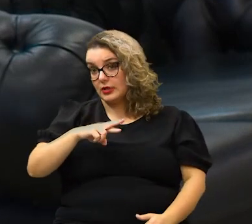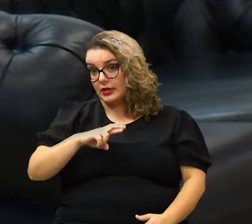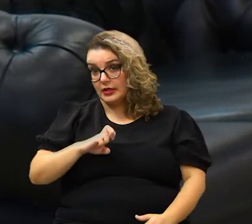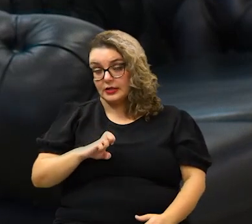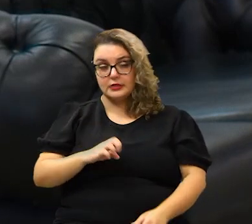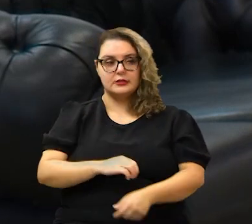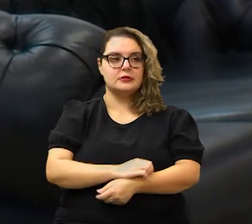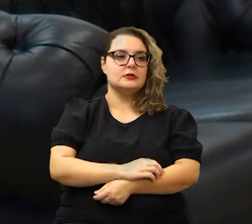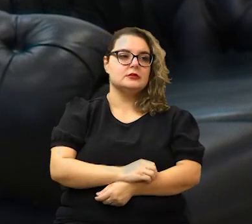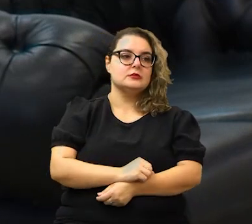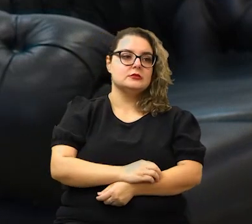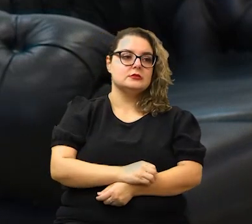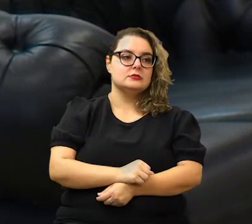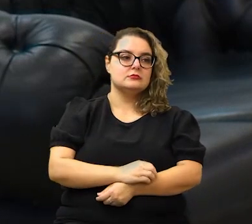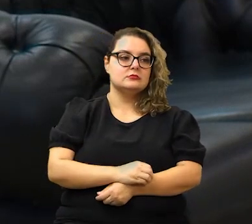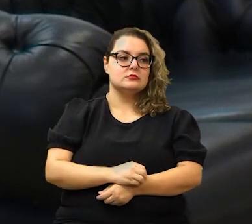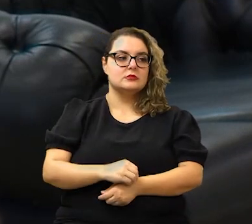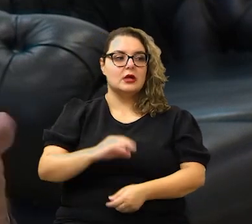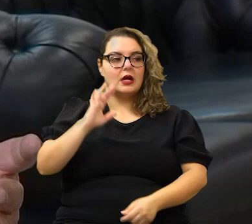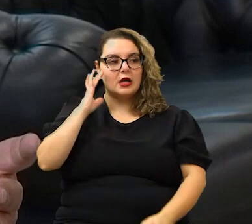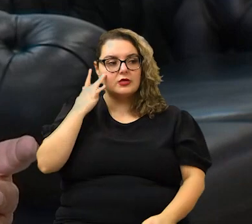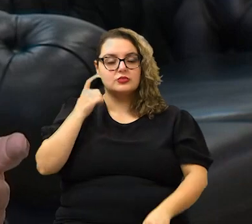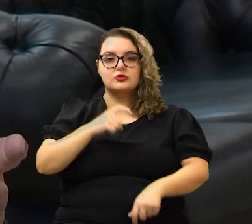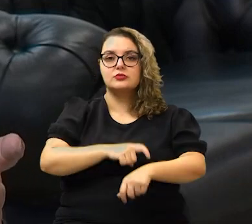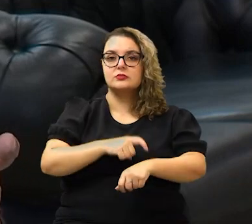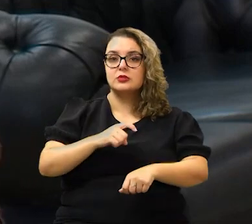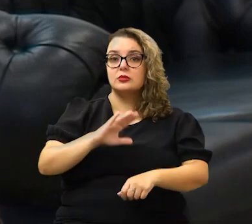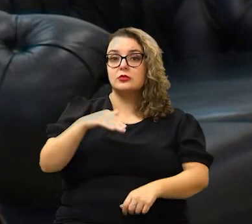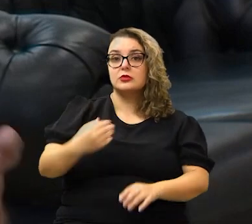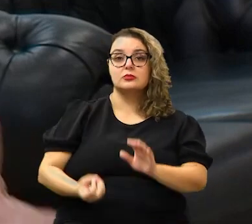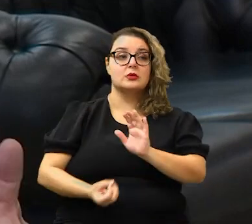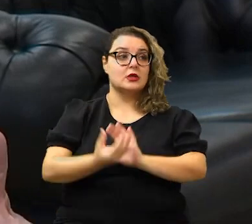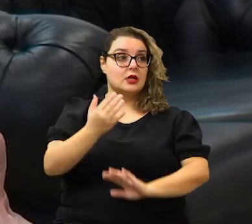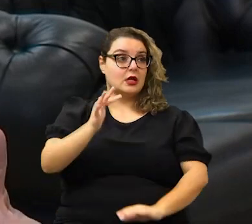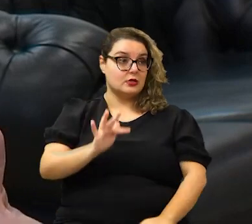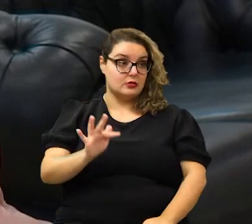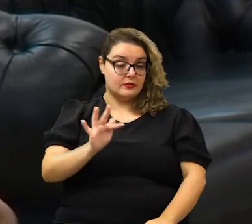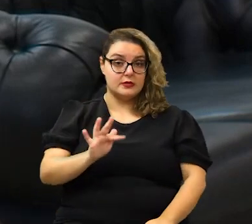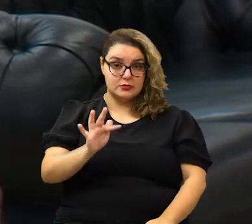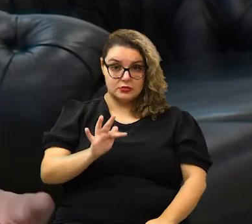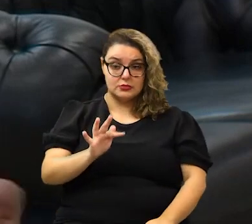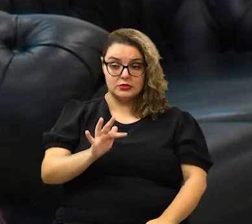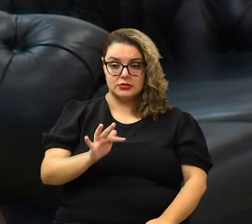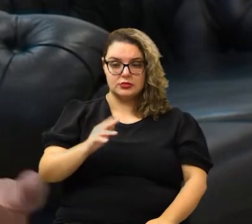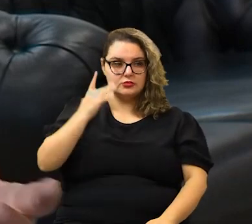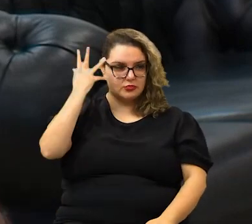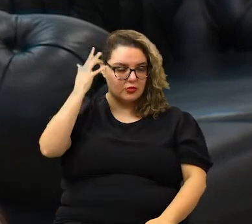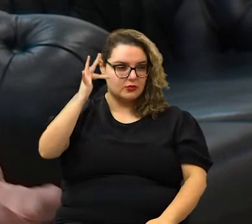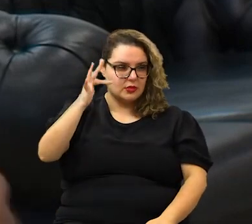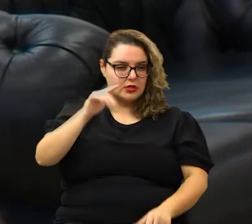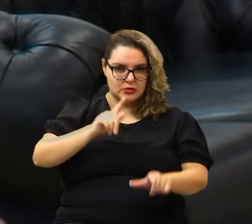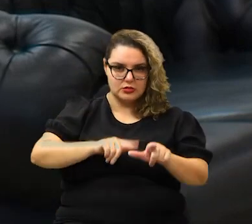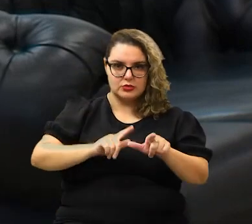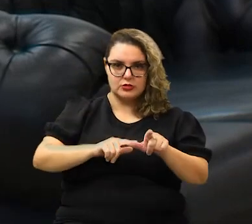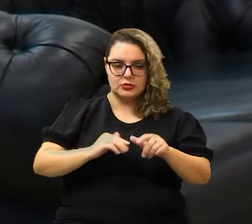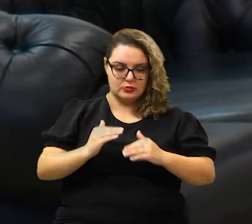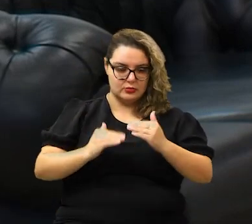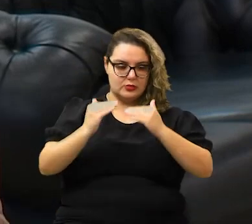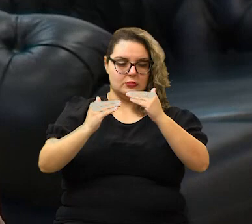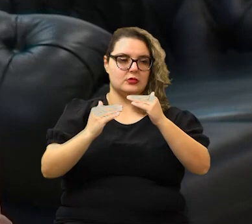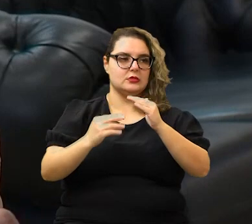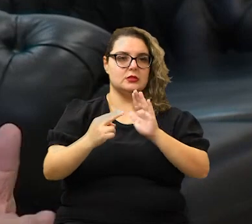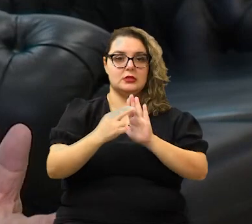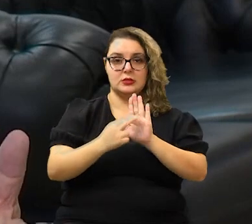Nery. Acho que na época, quando eles criaram aquela faculdade de filosofia e letras